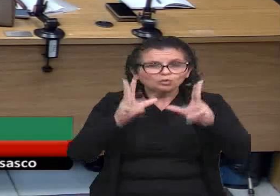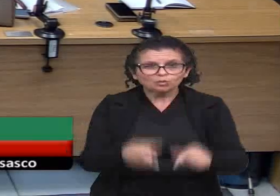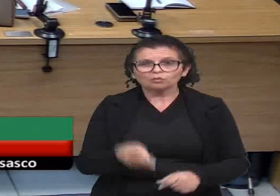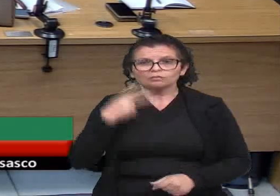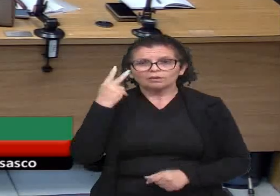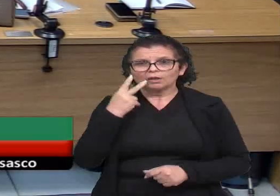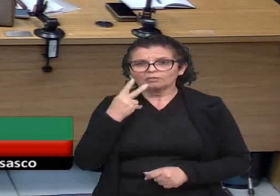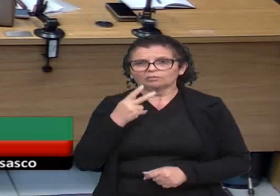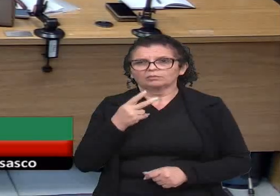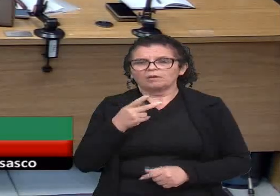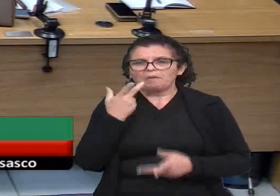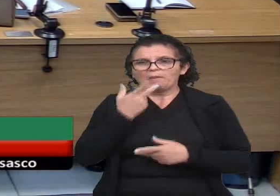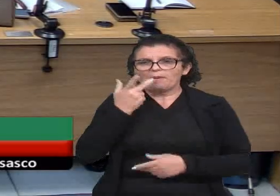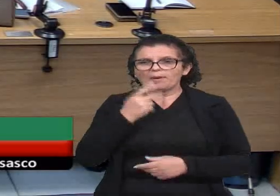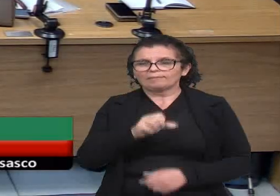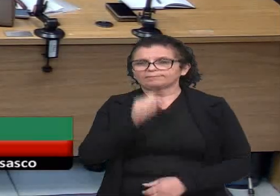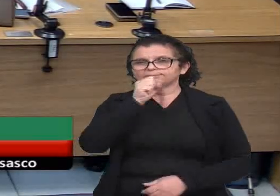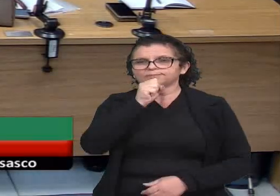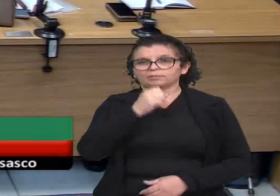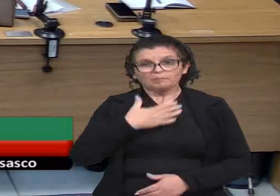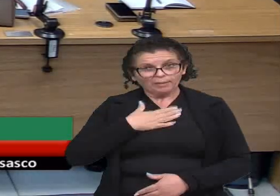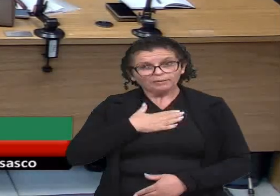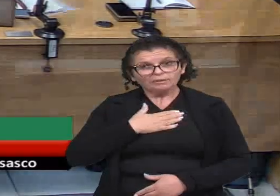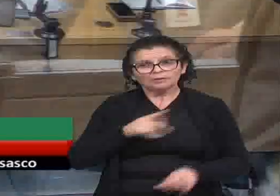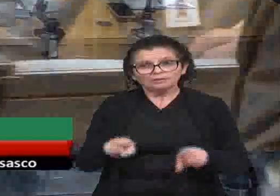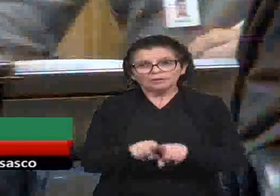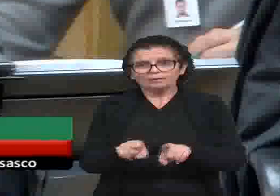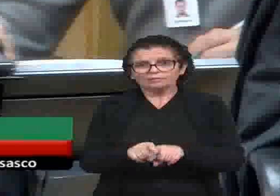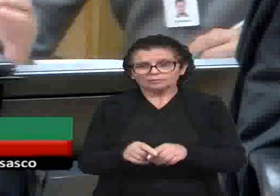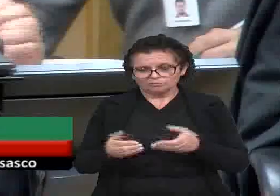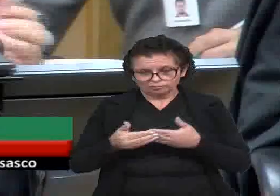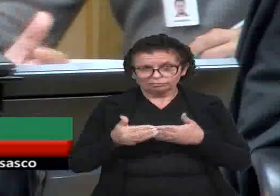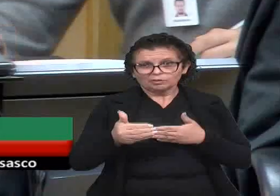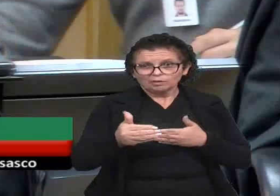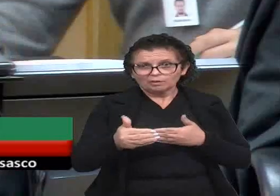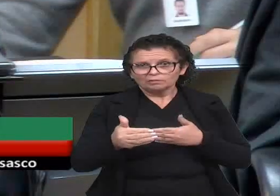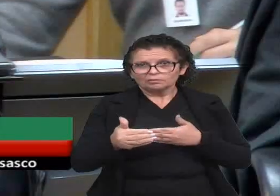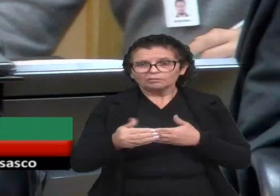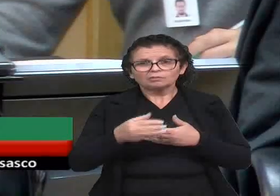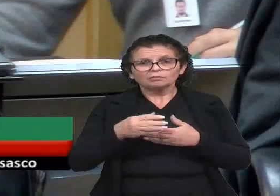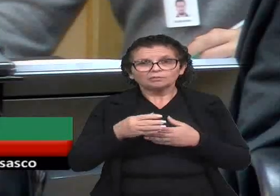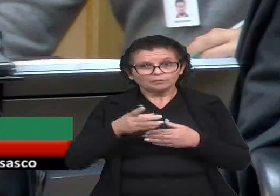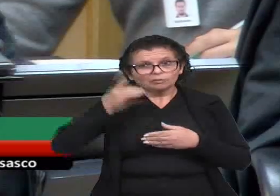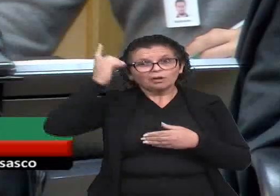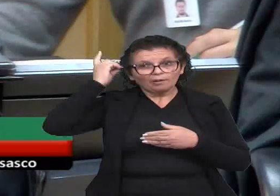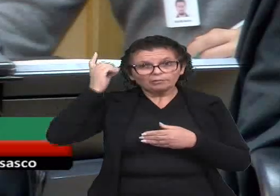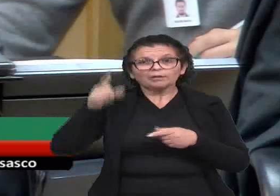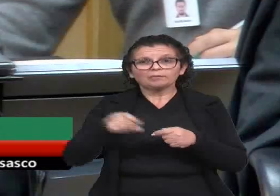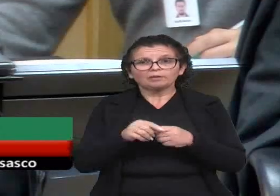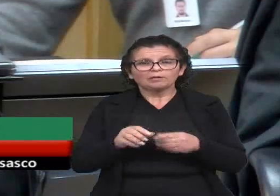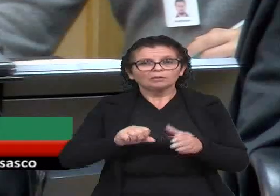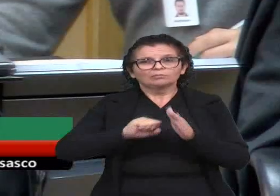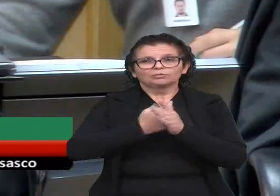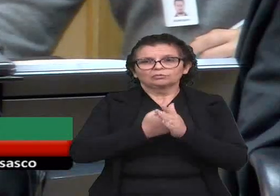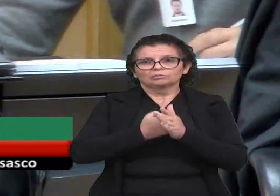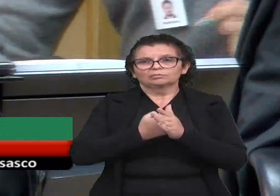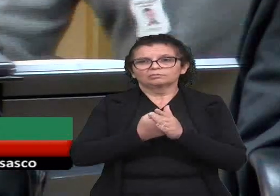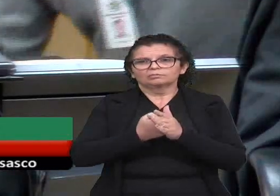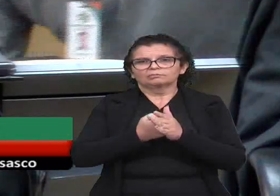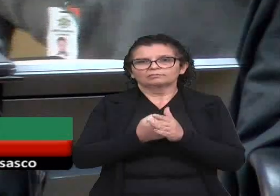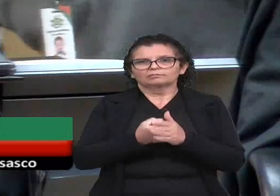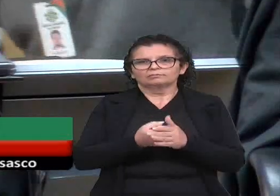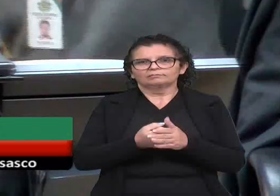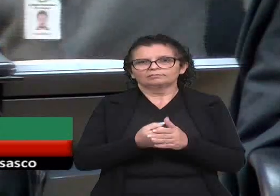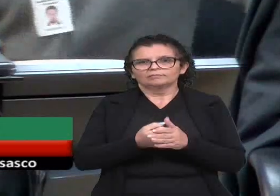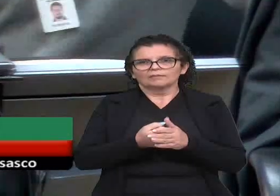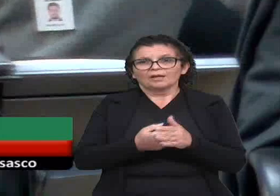os vereadores, para o presidente... A partir de agora, o Délbio, a partir de agora eu vou desligar o microfone. Eu estou